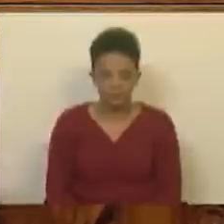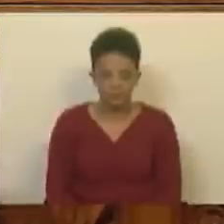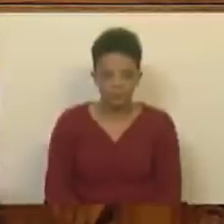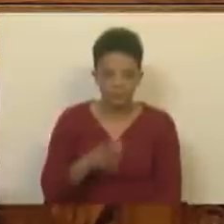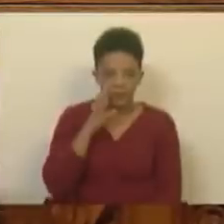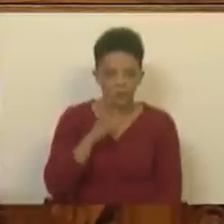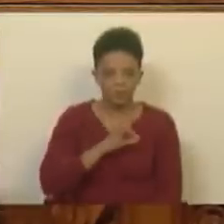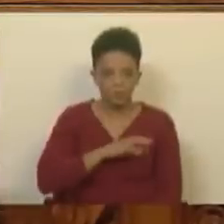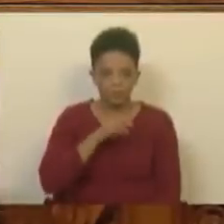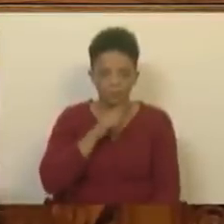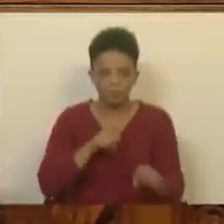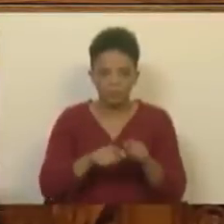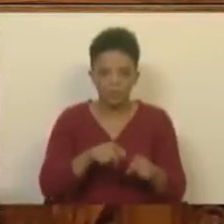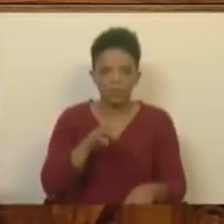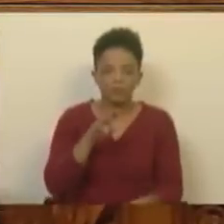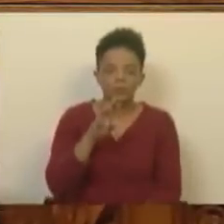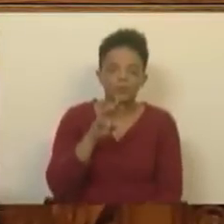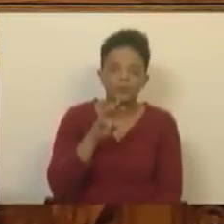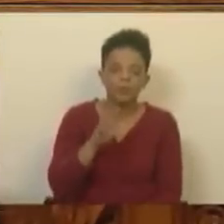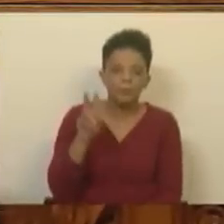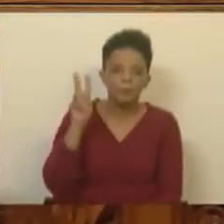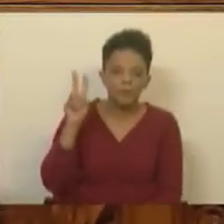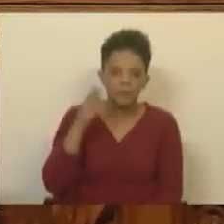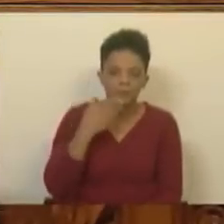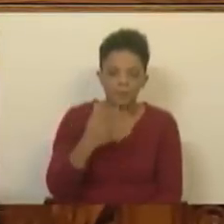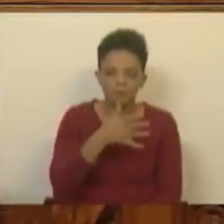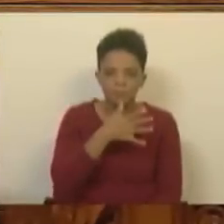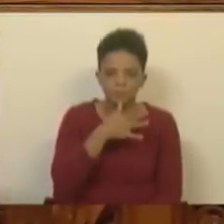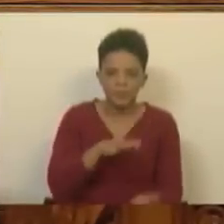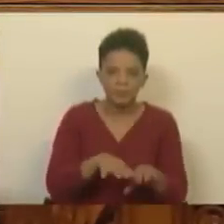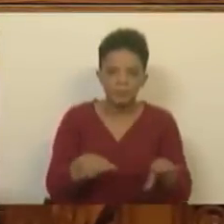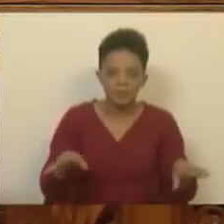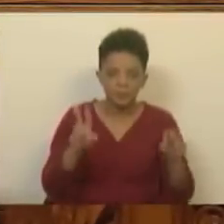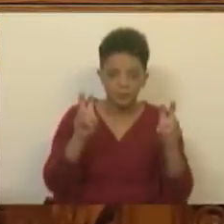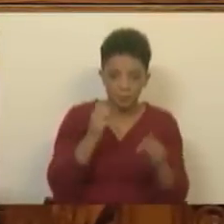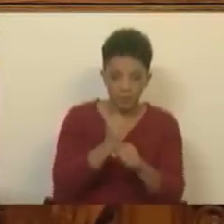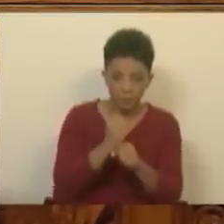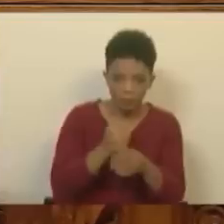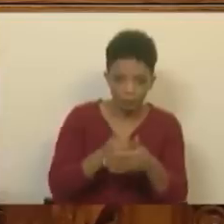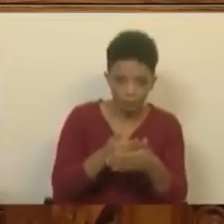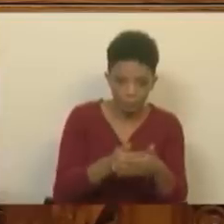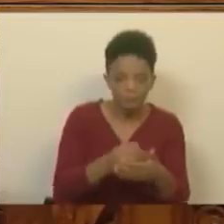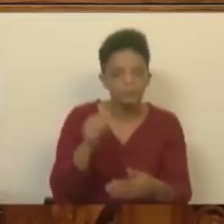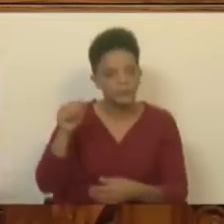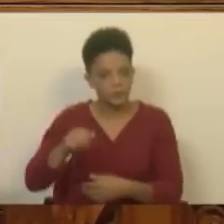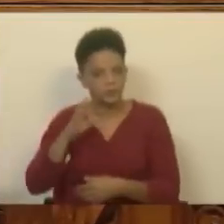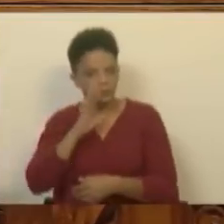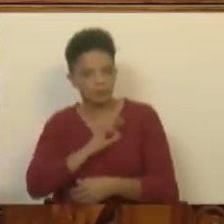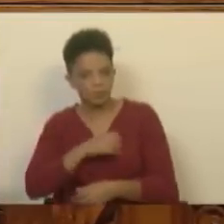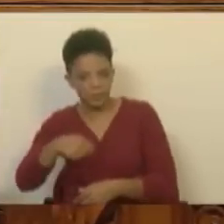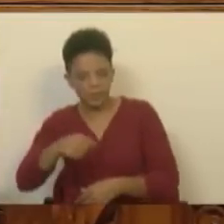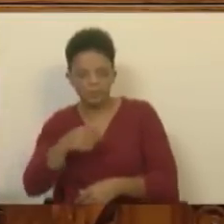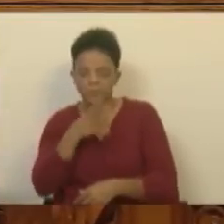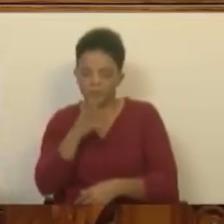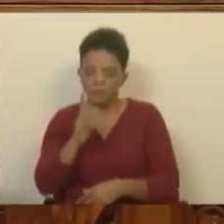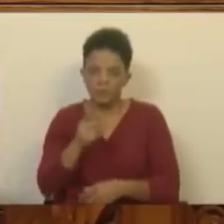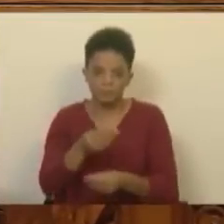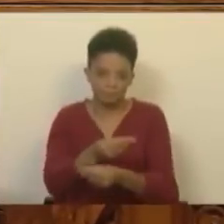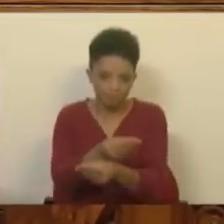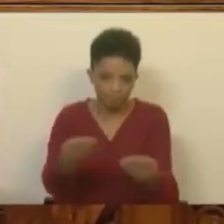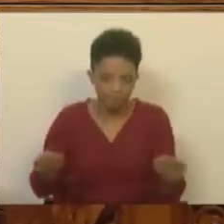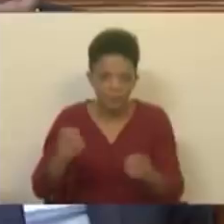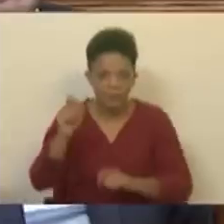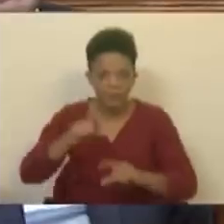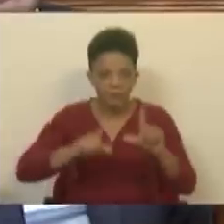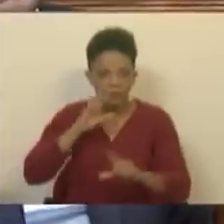Deputado Joaquim Miranda Sarmento pede a palavra para uma interpretação à mesa sobre a condução dos trabalhos exatamente apenas para distribuir